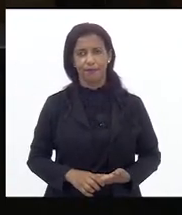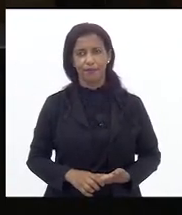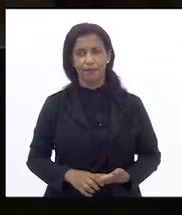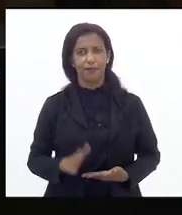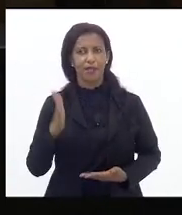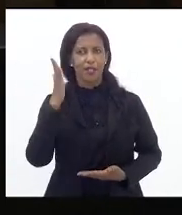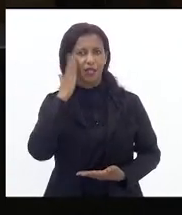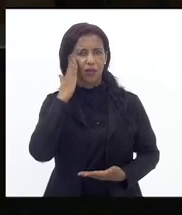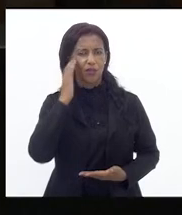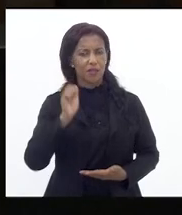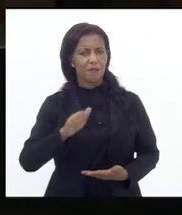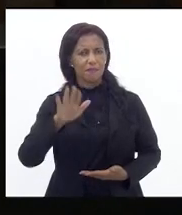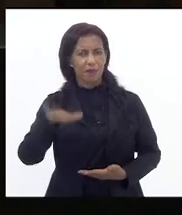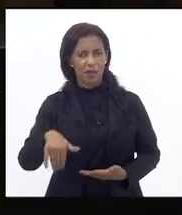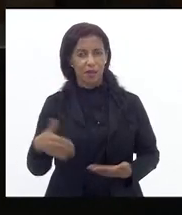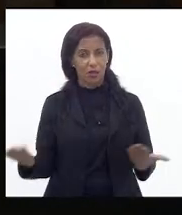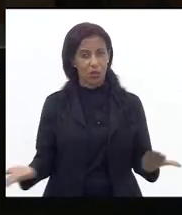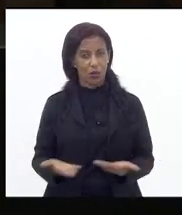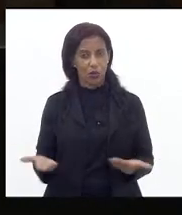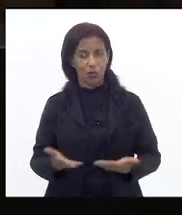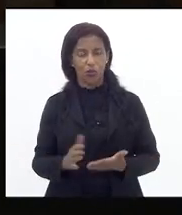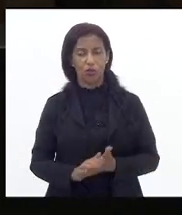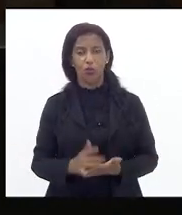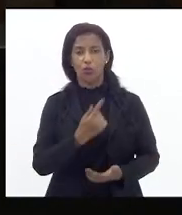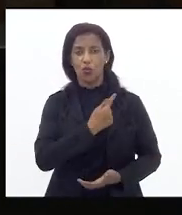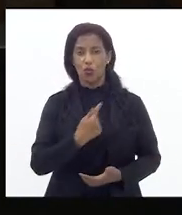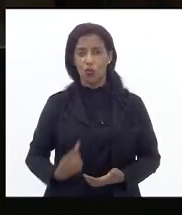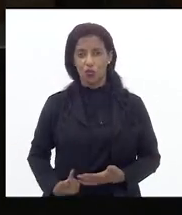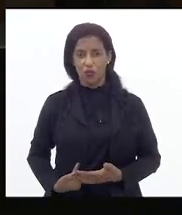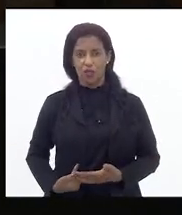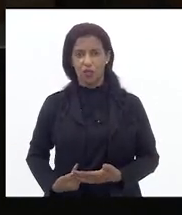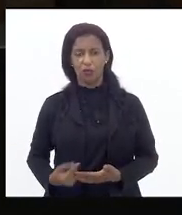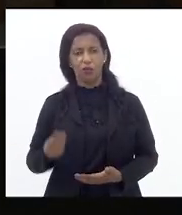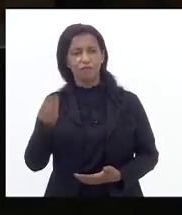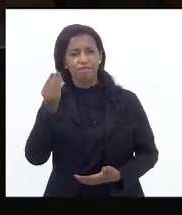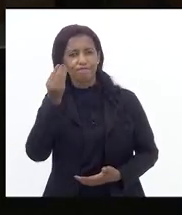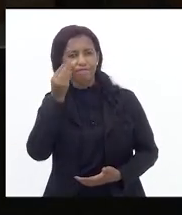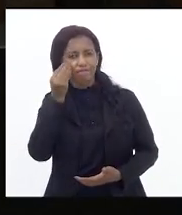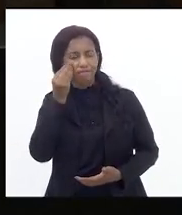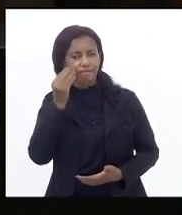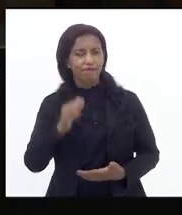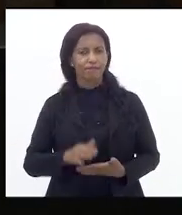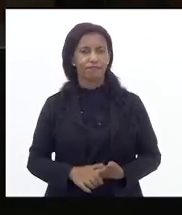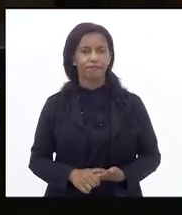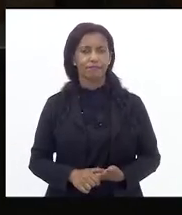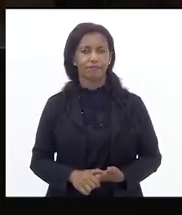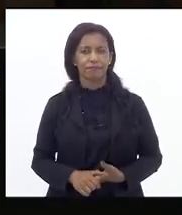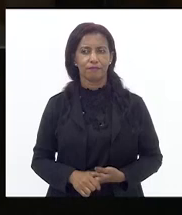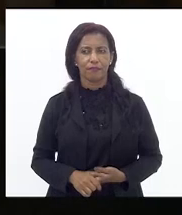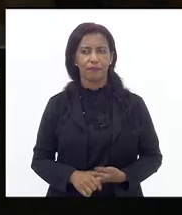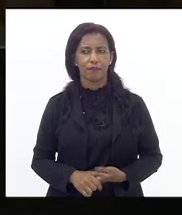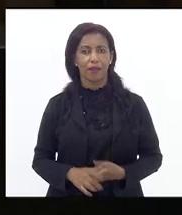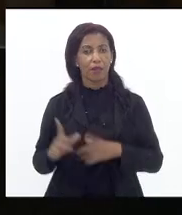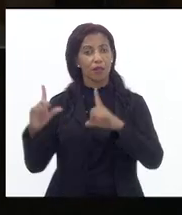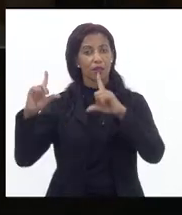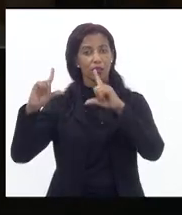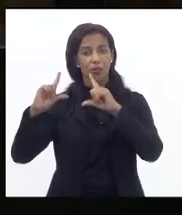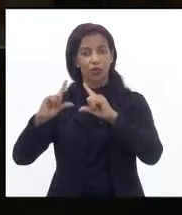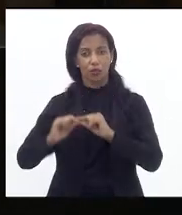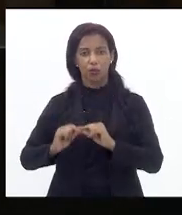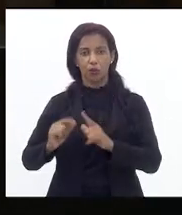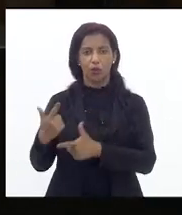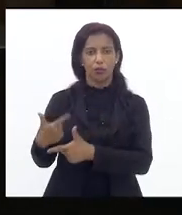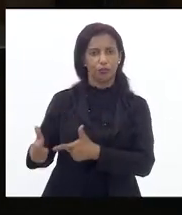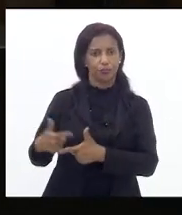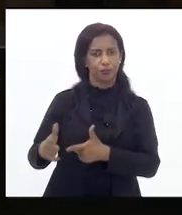É eu sei muito bem que hoje o governador tá tentando a amenizar